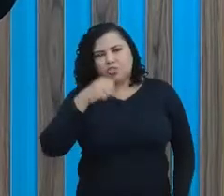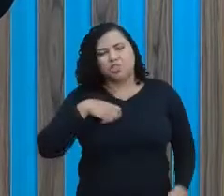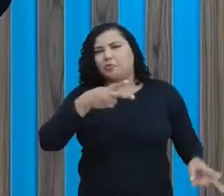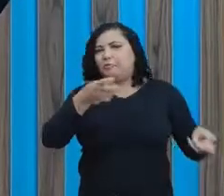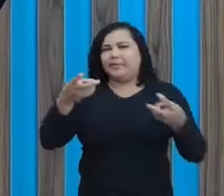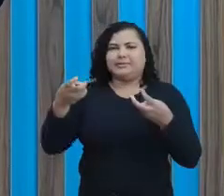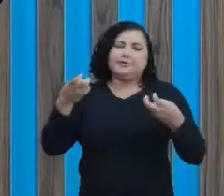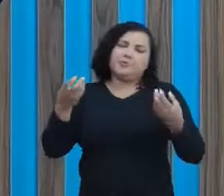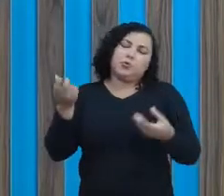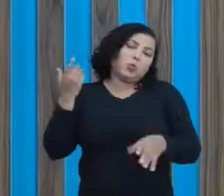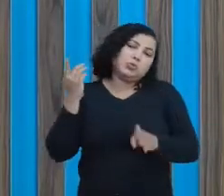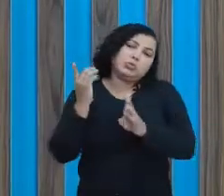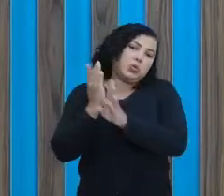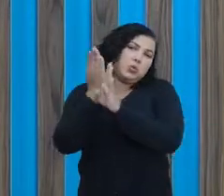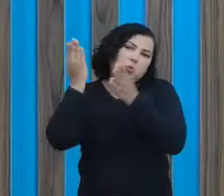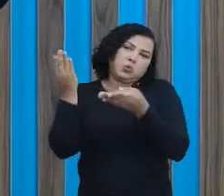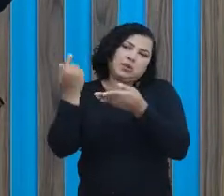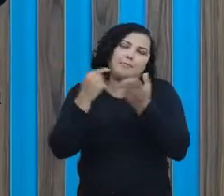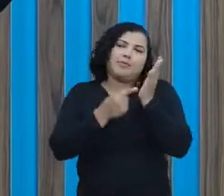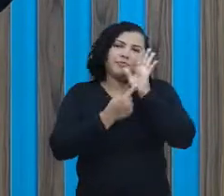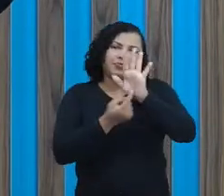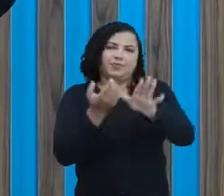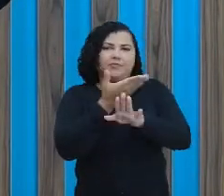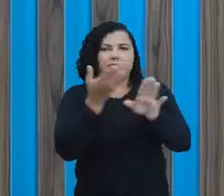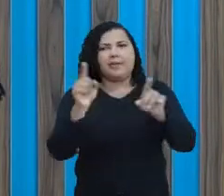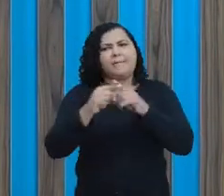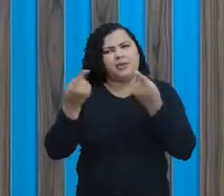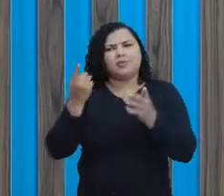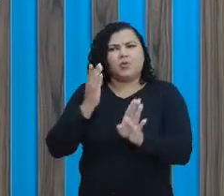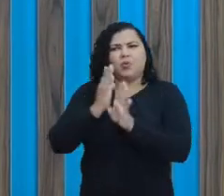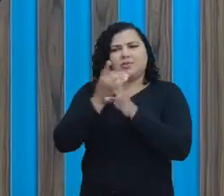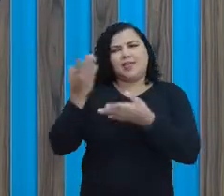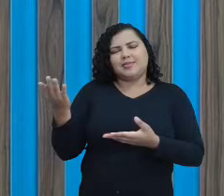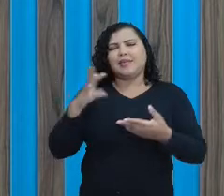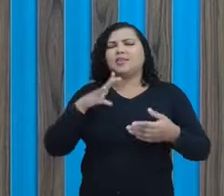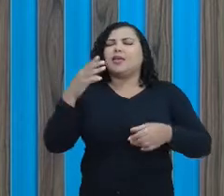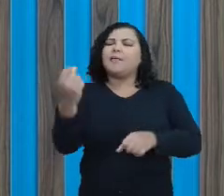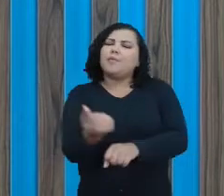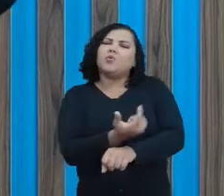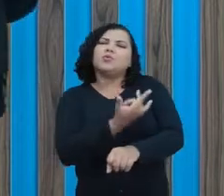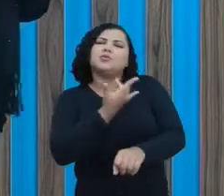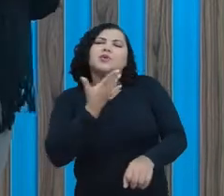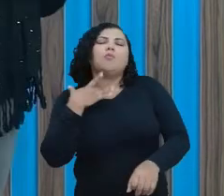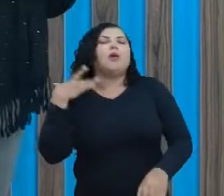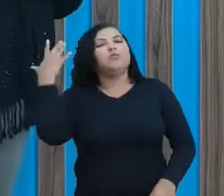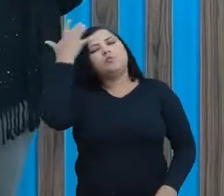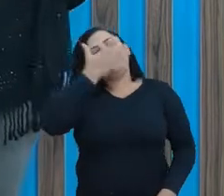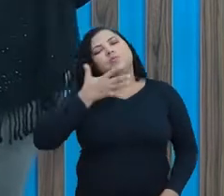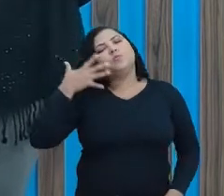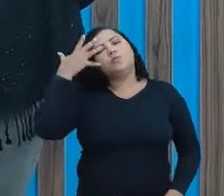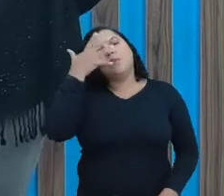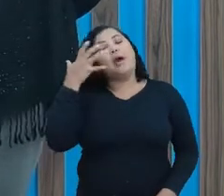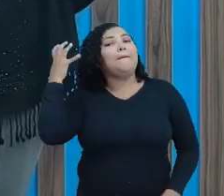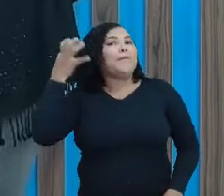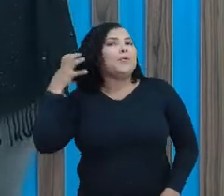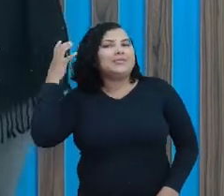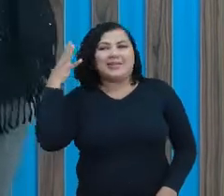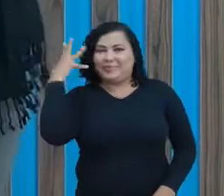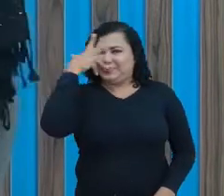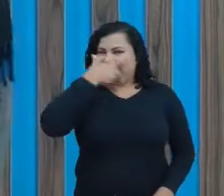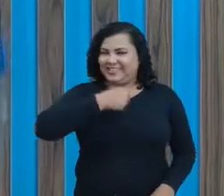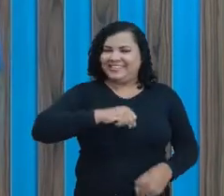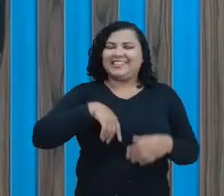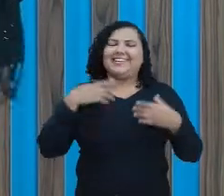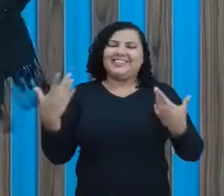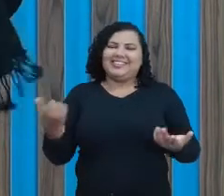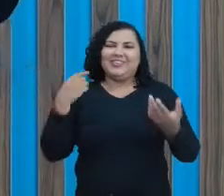trazer para vocês, mas eu encontrei essa que também traz a emoção. É uma música muito bonita. E eu coloquei